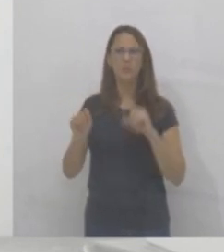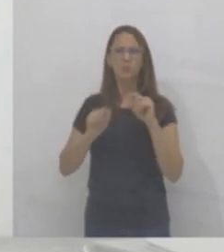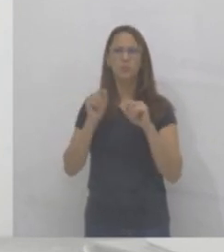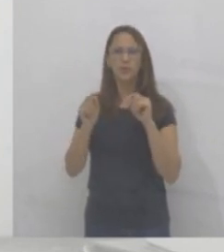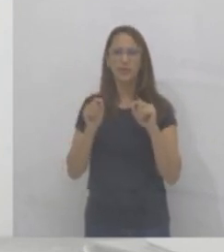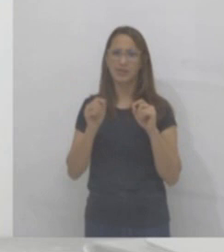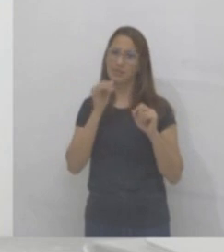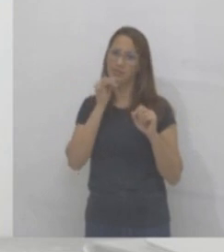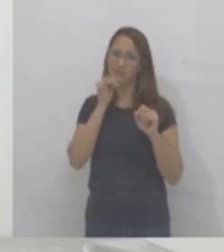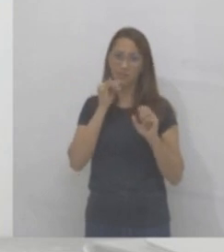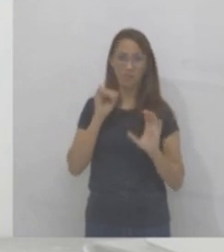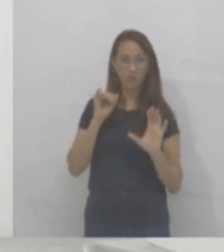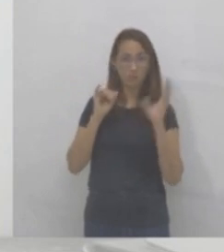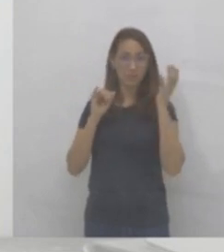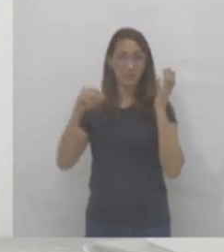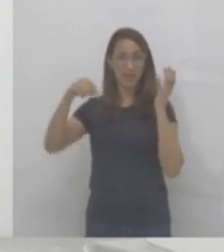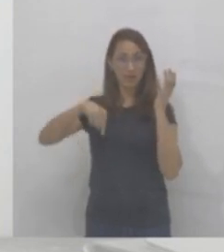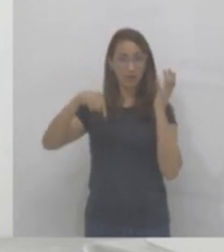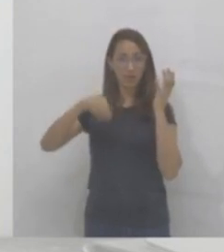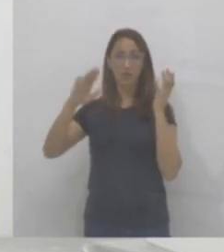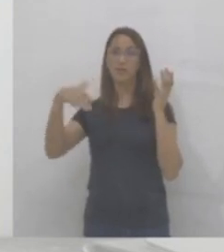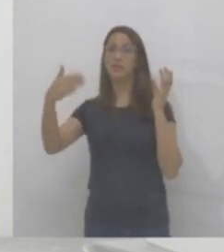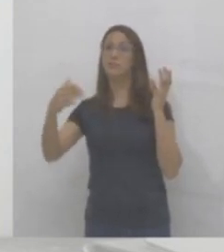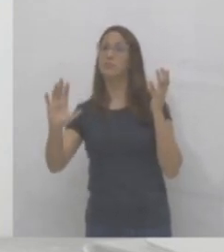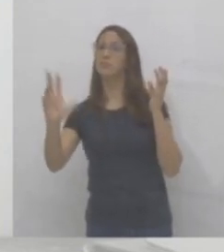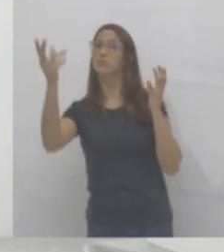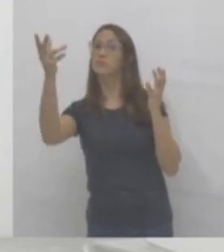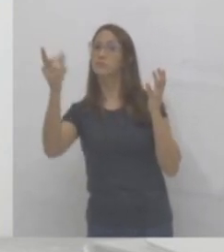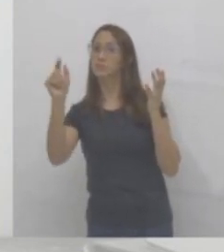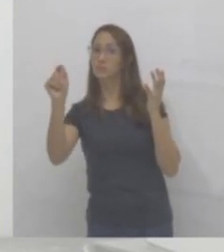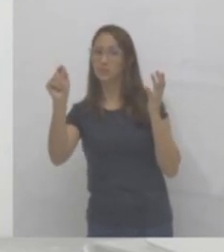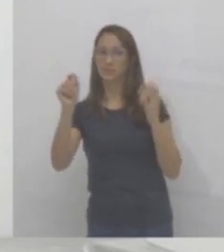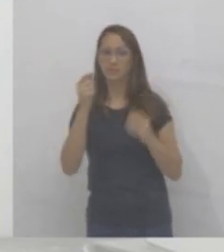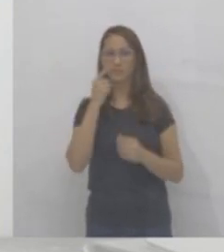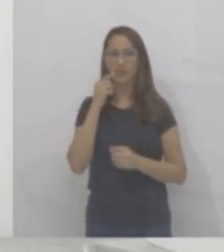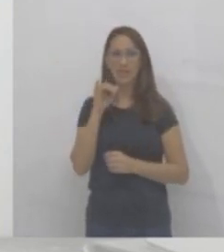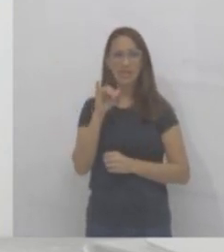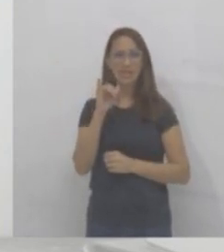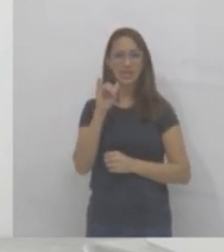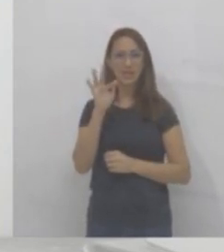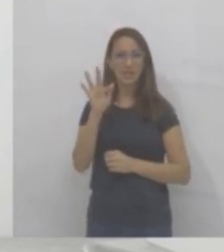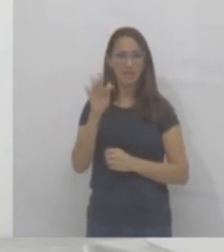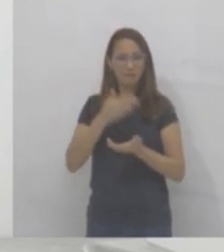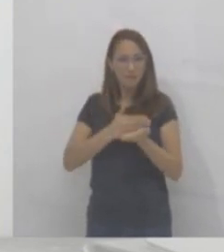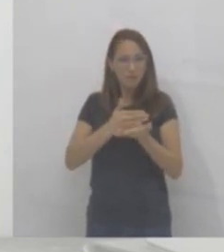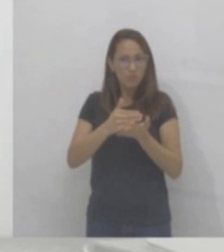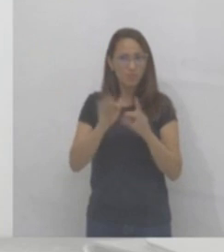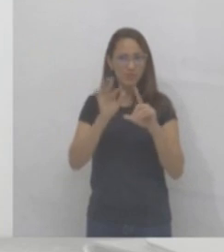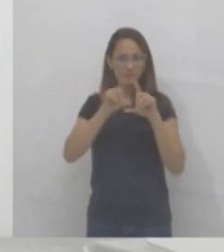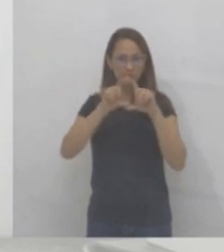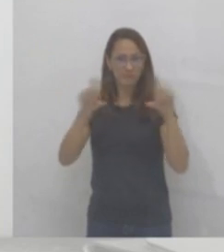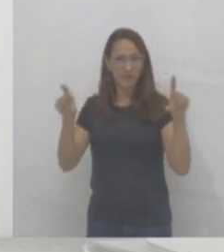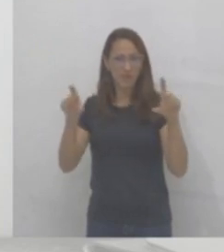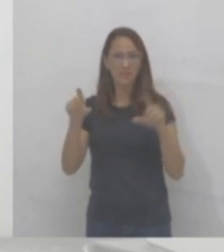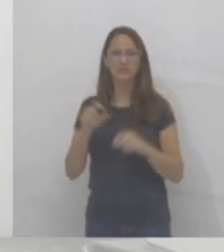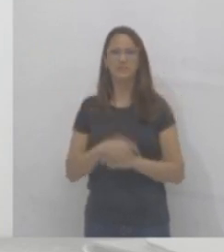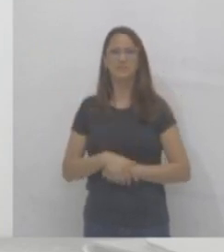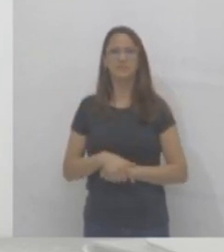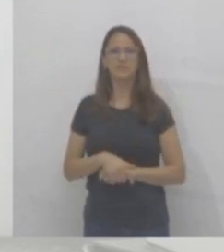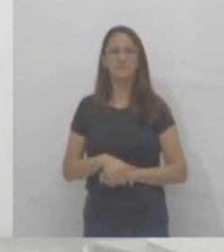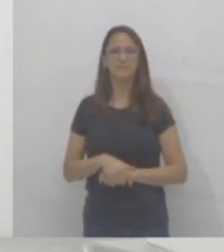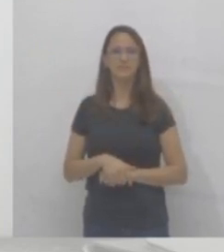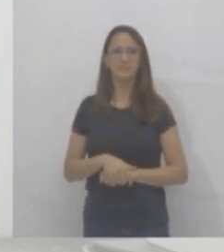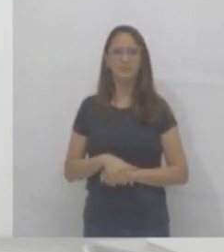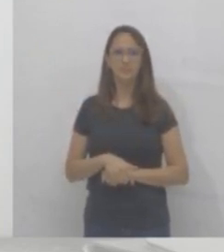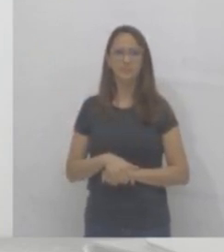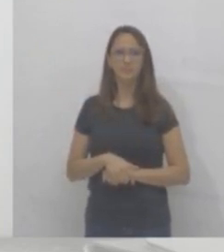se isso acontecesse. Tá? A condição é o if iniciando a minha frase. Tá? If I win a lot of money. If I